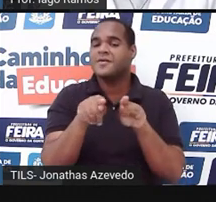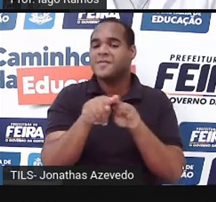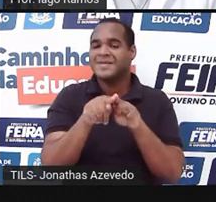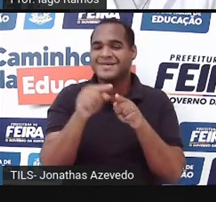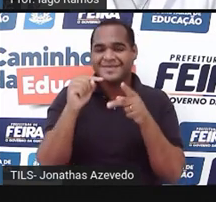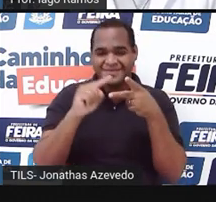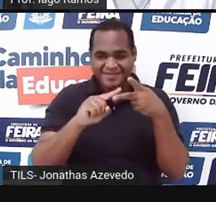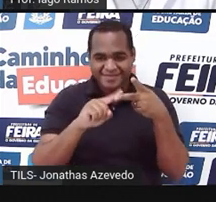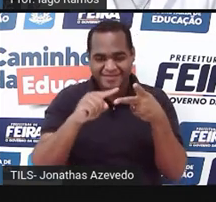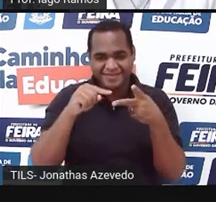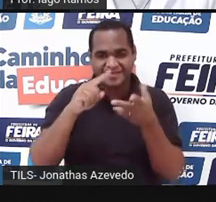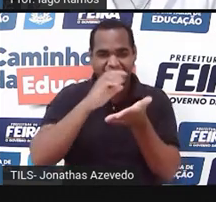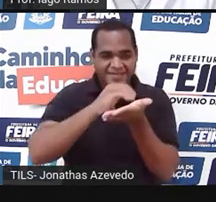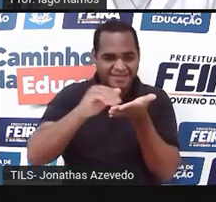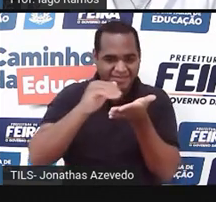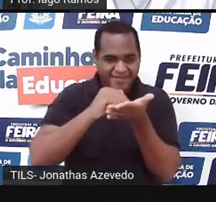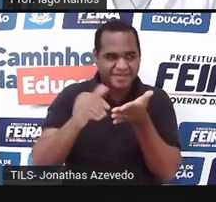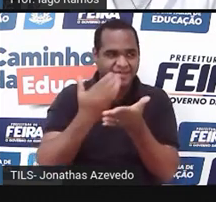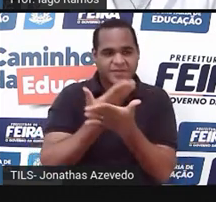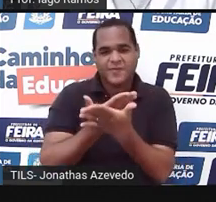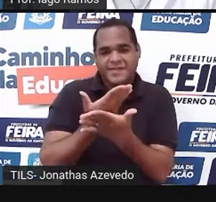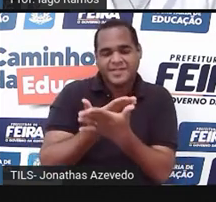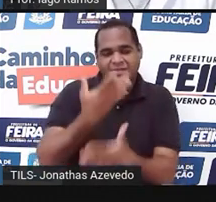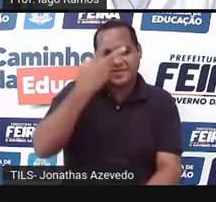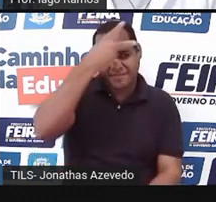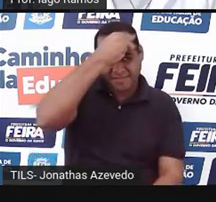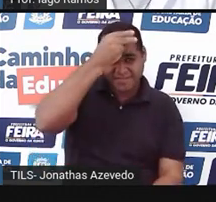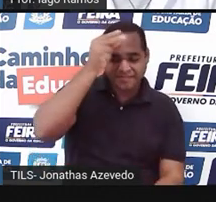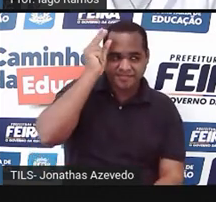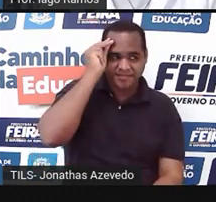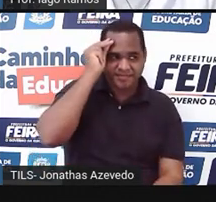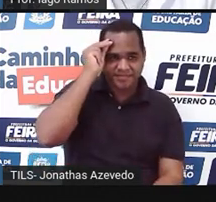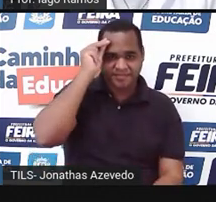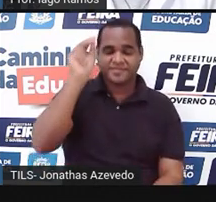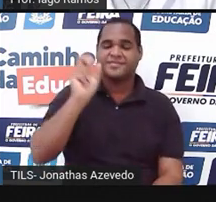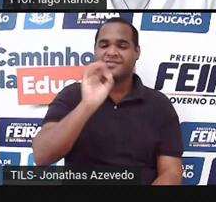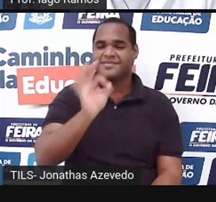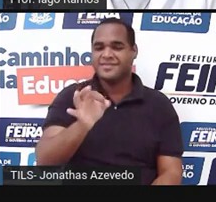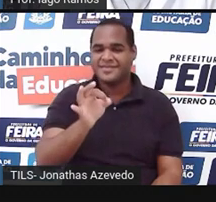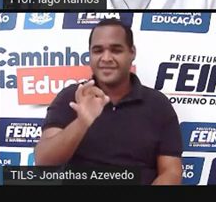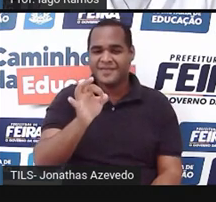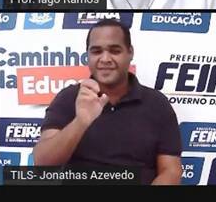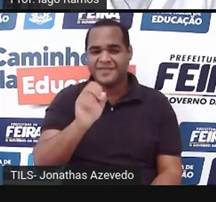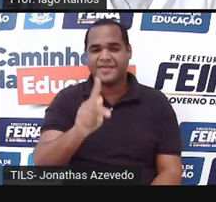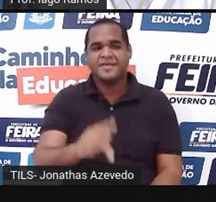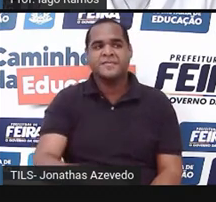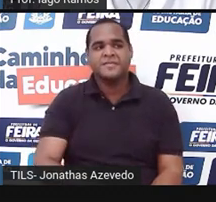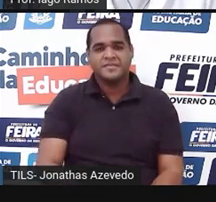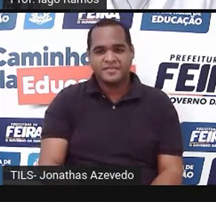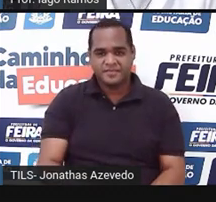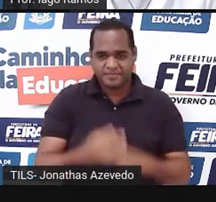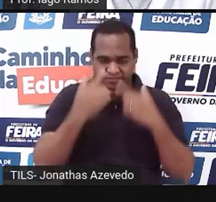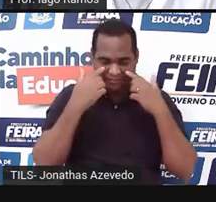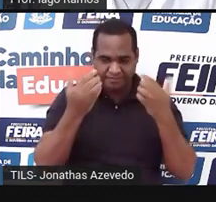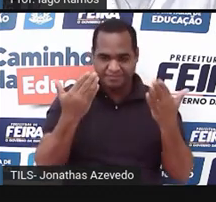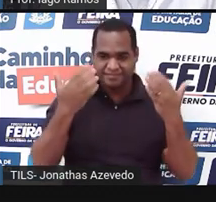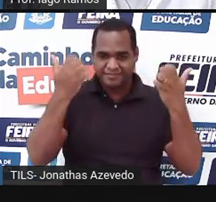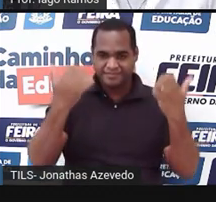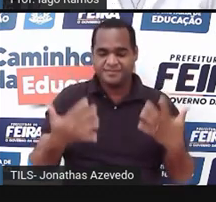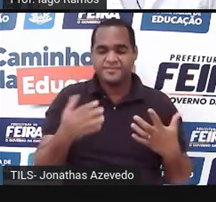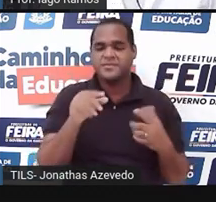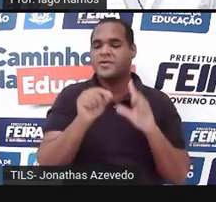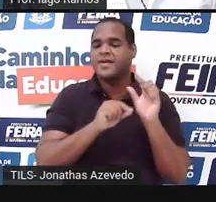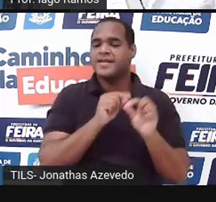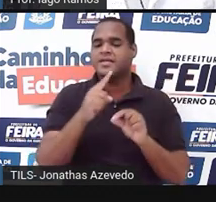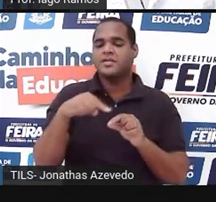da própria Secretaria Municipal de Educação de Feira de Santana certo tá então vamos lá né